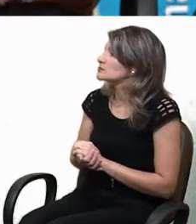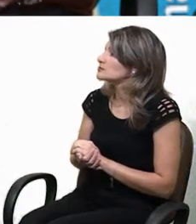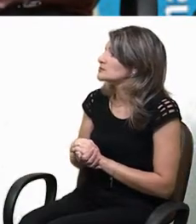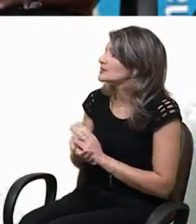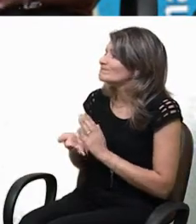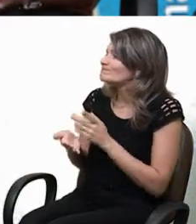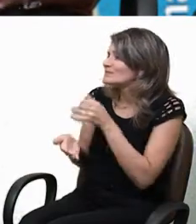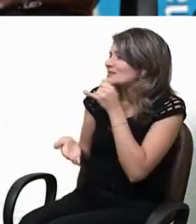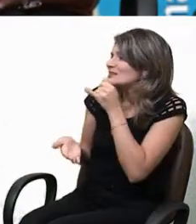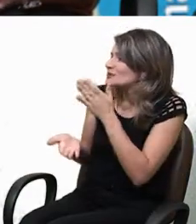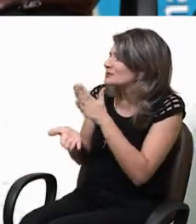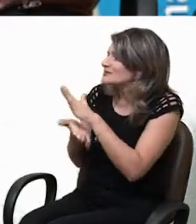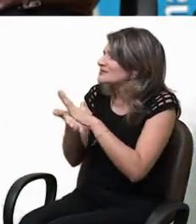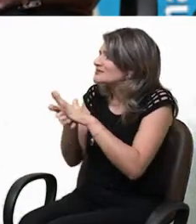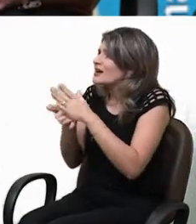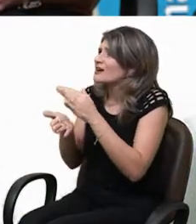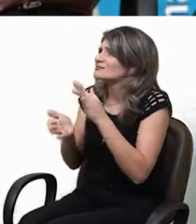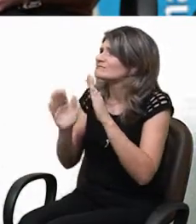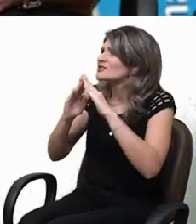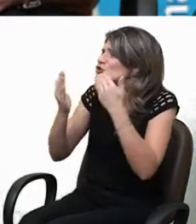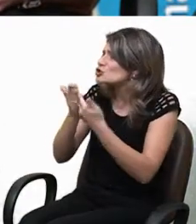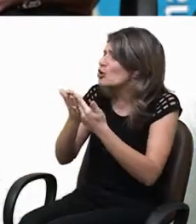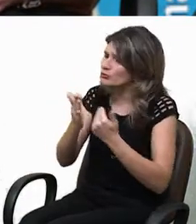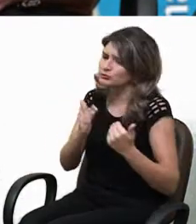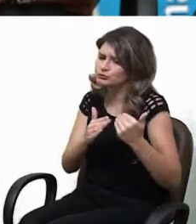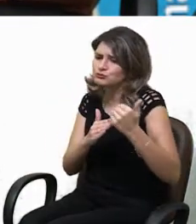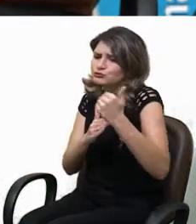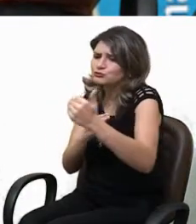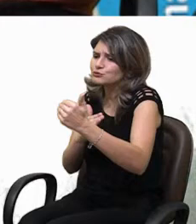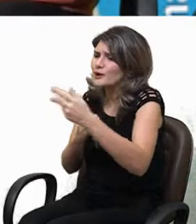engenharia civil, já o 3º período.